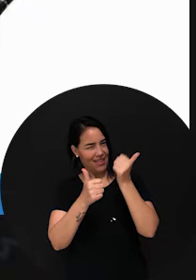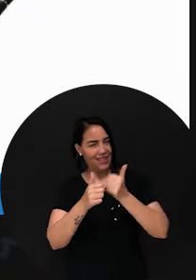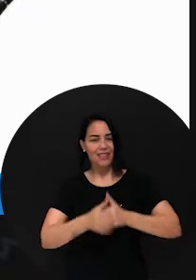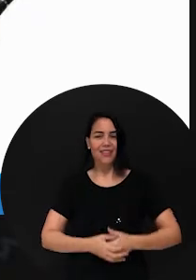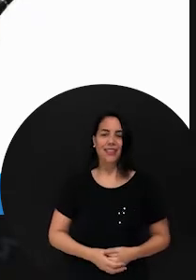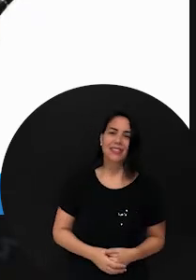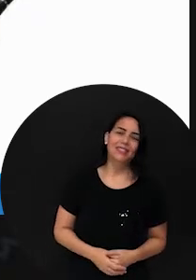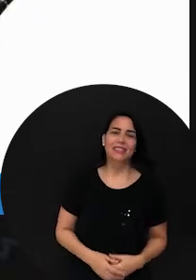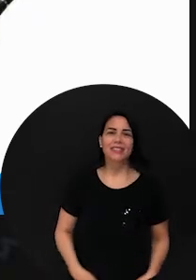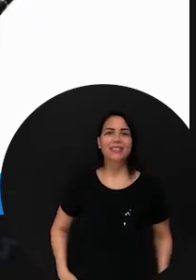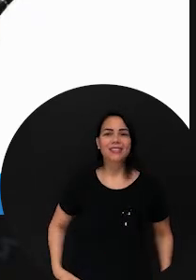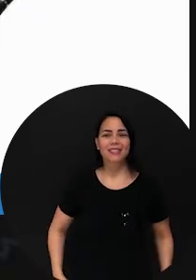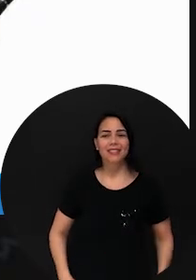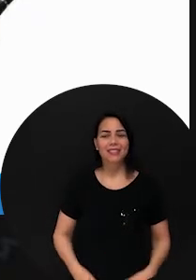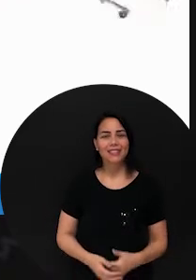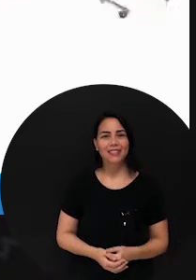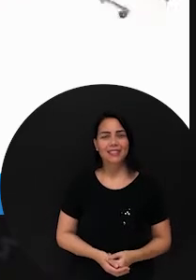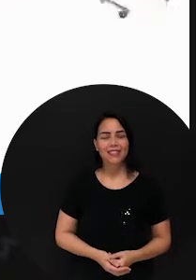Ô, Angela!